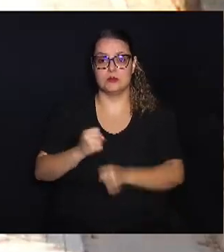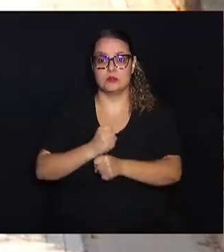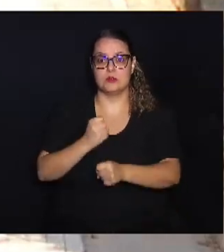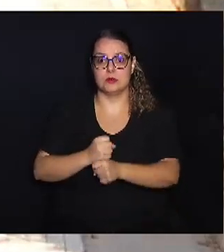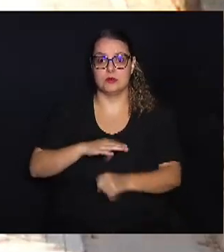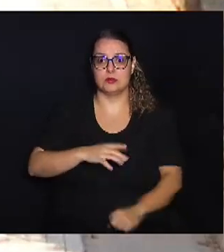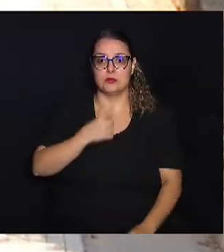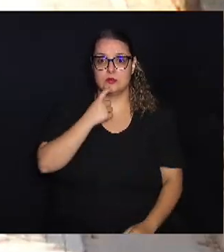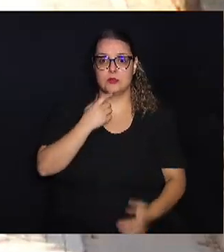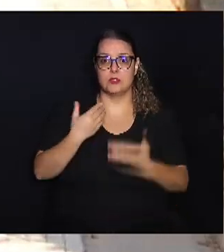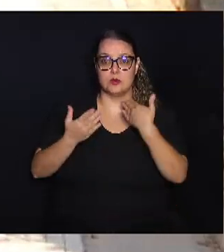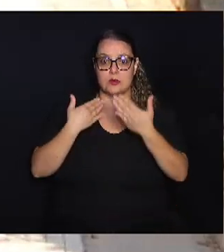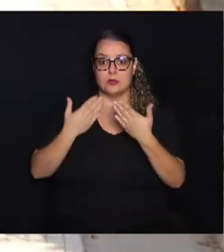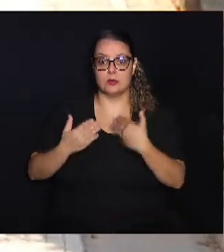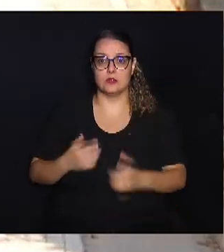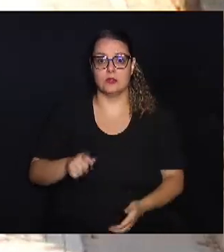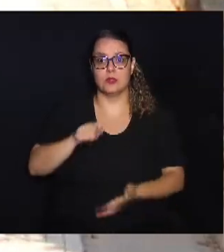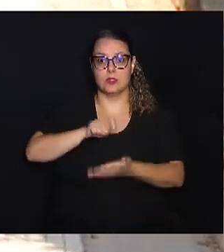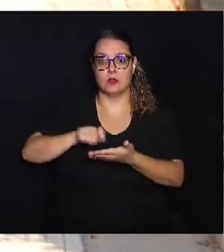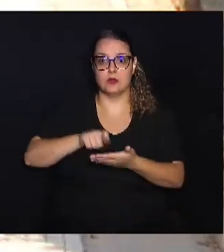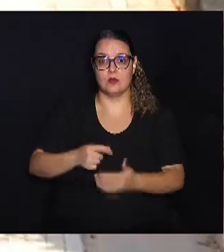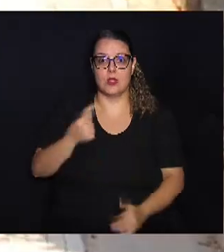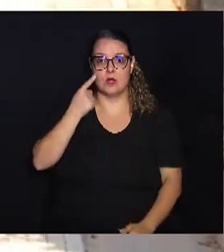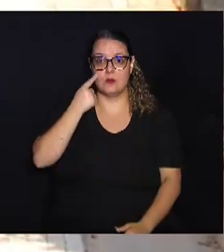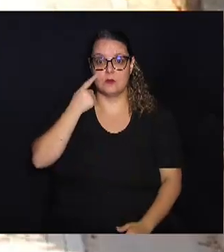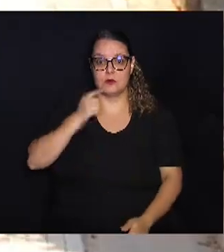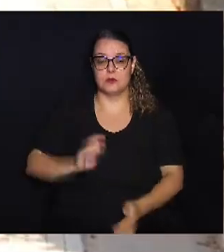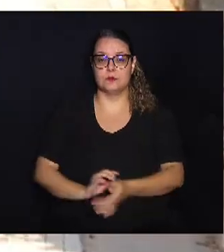Campinas. Nós conversamos com os autores, vamos ouvir.